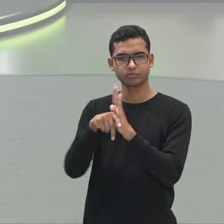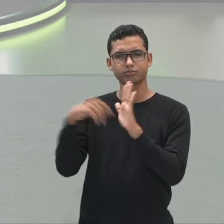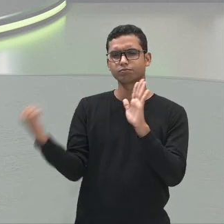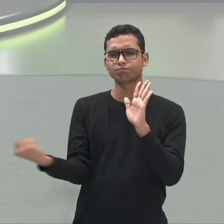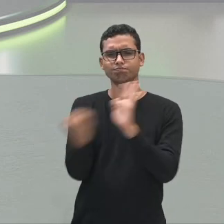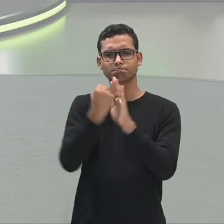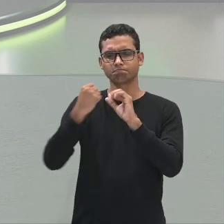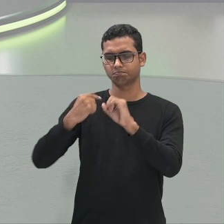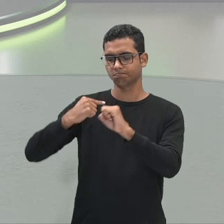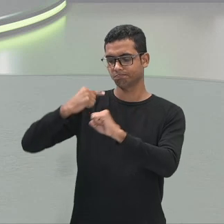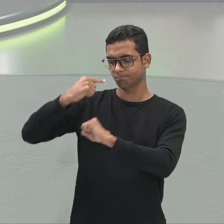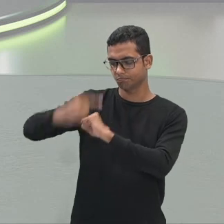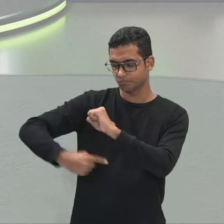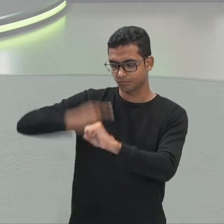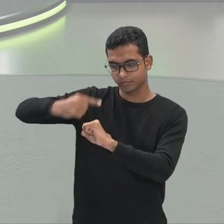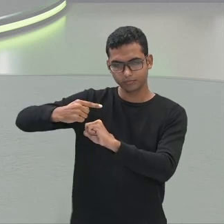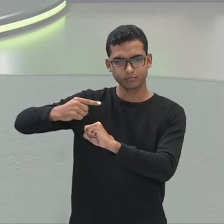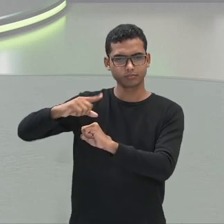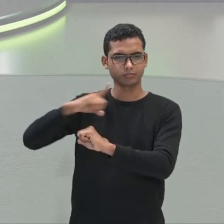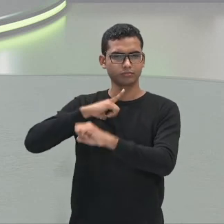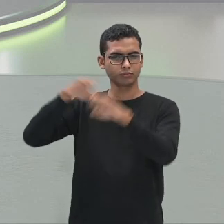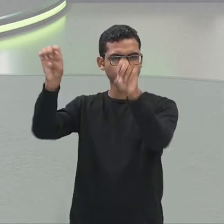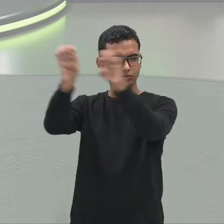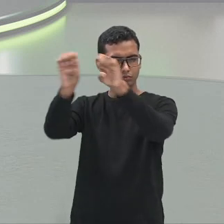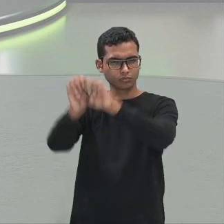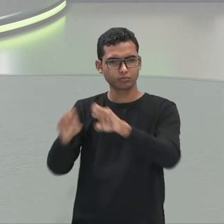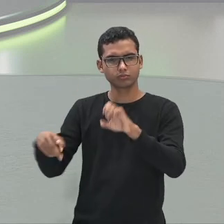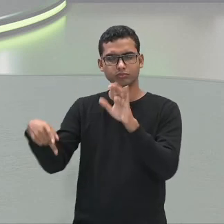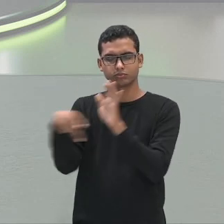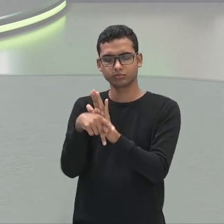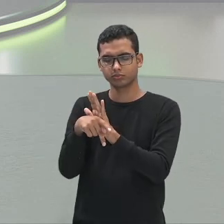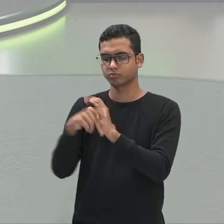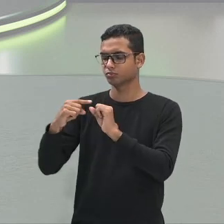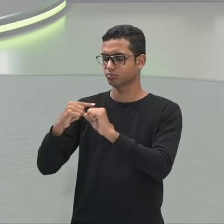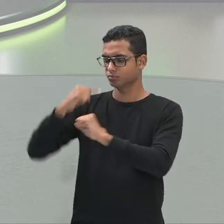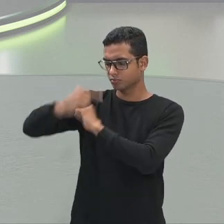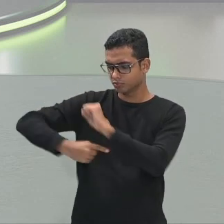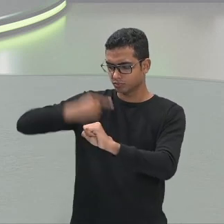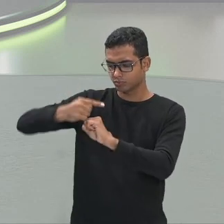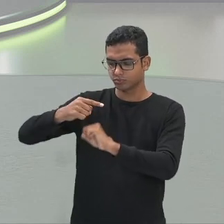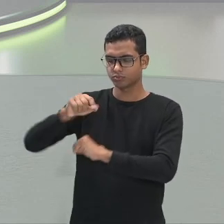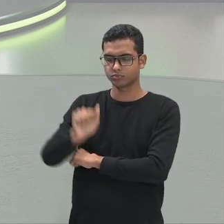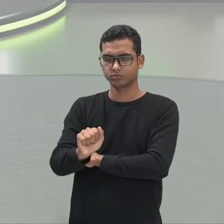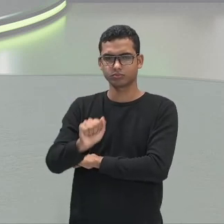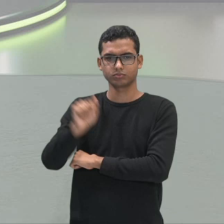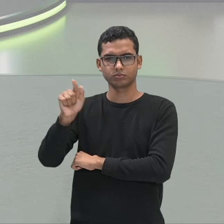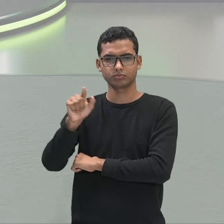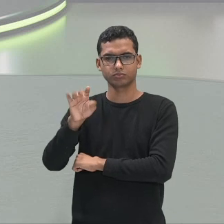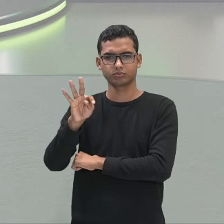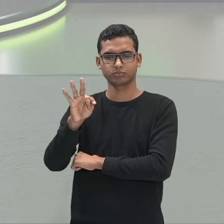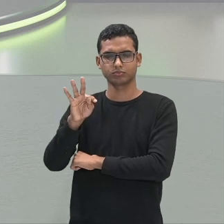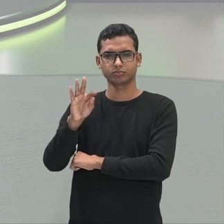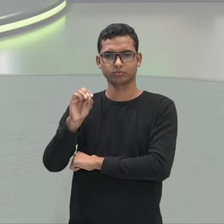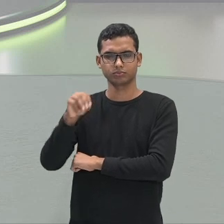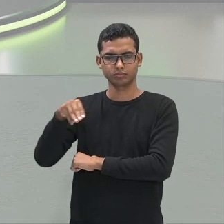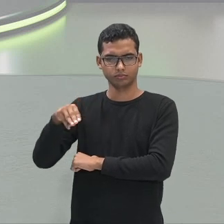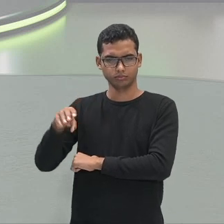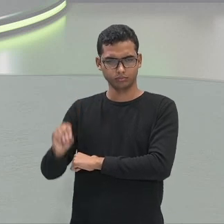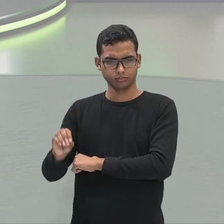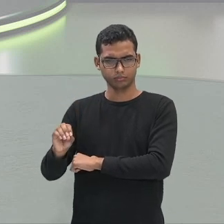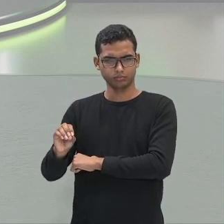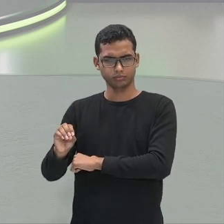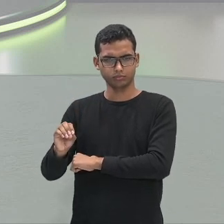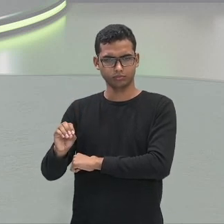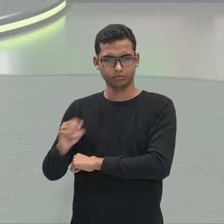um pouco sobre a estrutura do átomo e as partículas portadoras de carga elétrica que